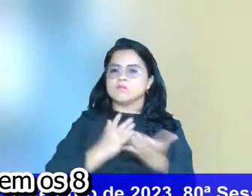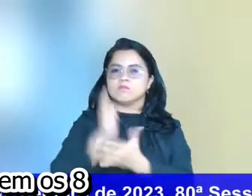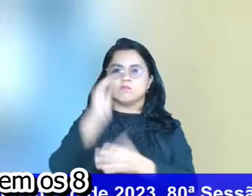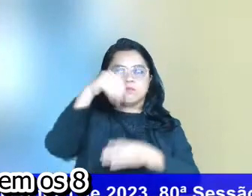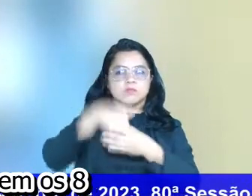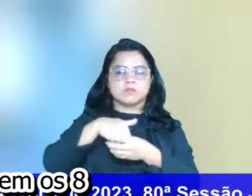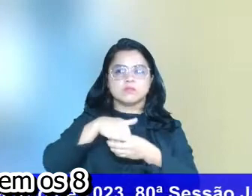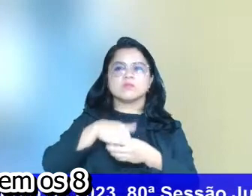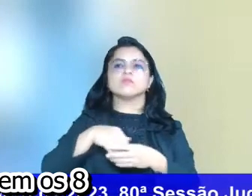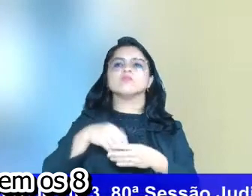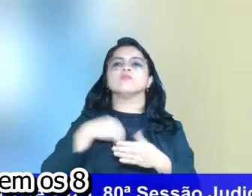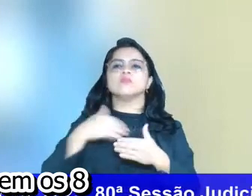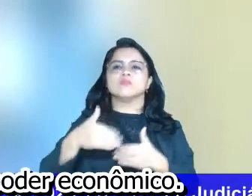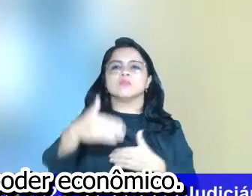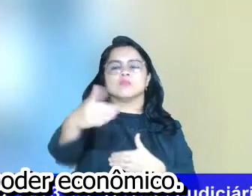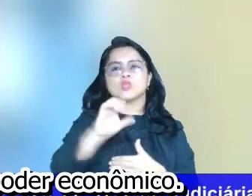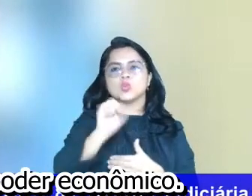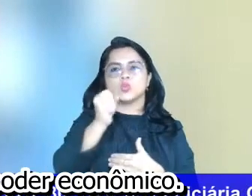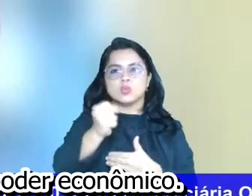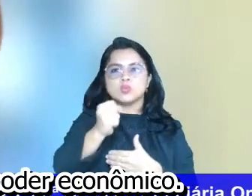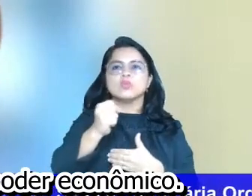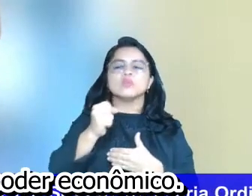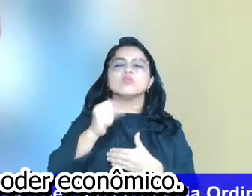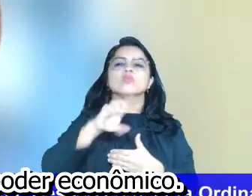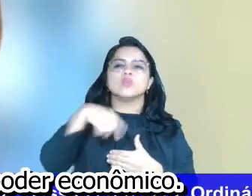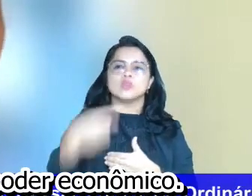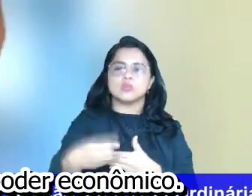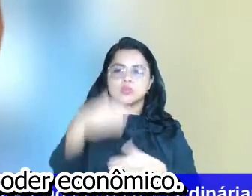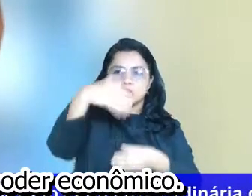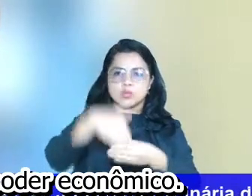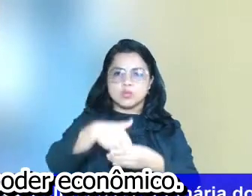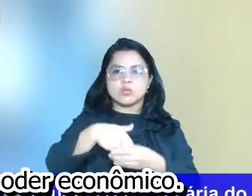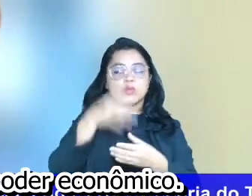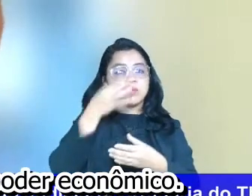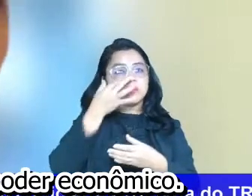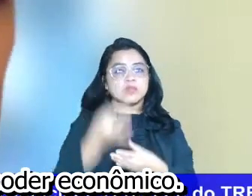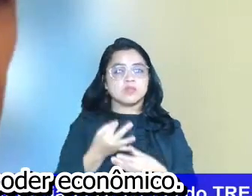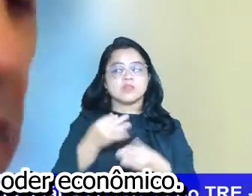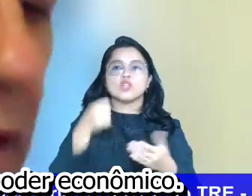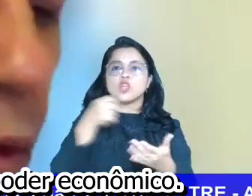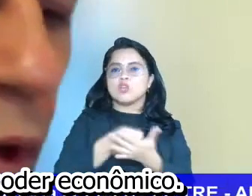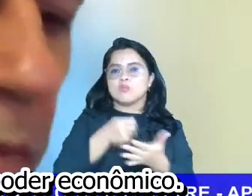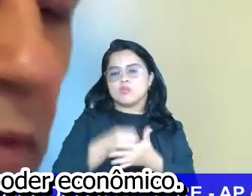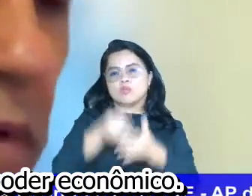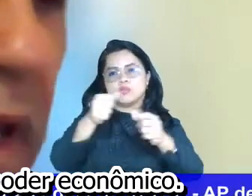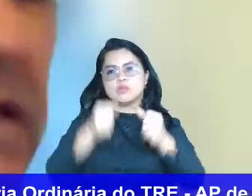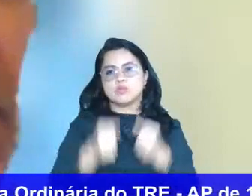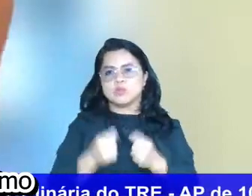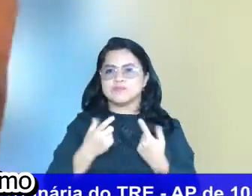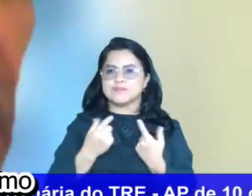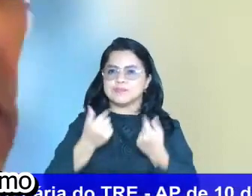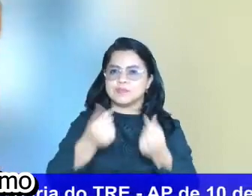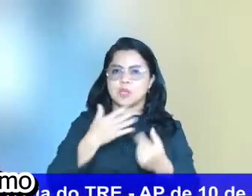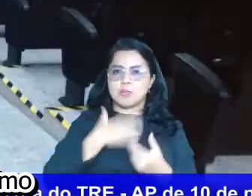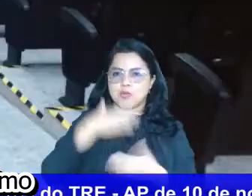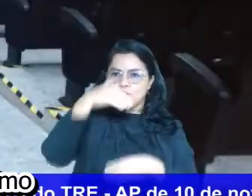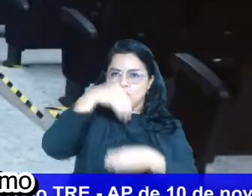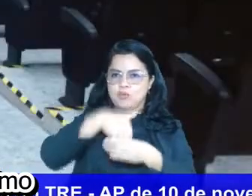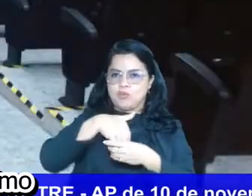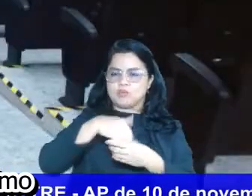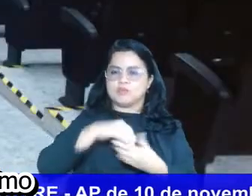para as eleições que se realizarem nos 8 anos subsequentes à eleição que se verificou por abuso de poder econômico. Esse é meu